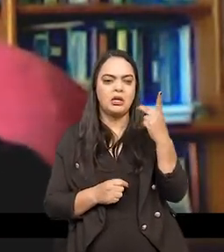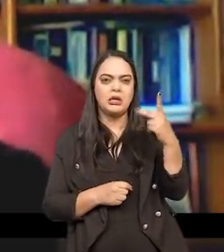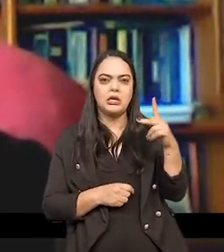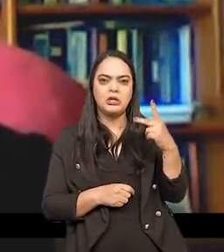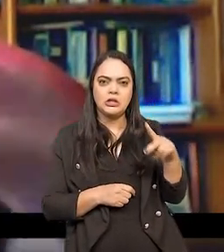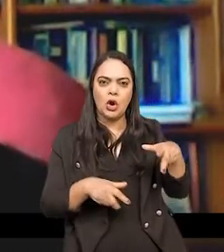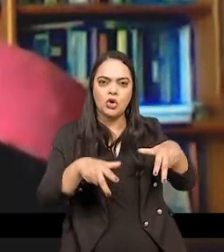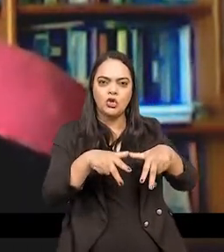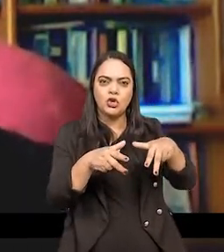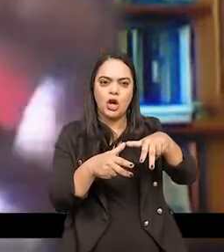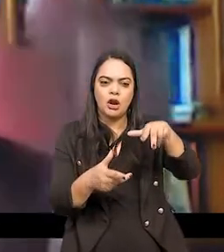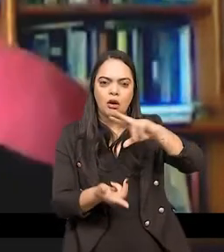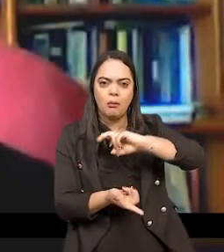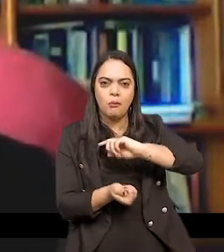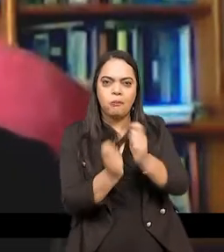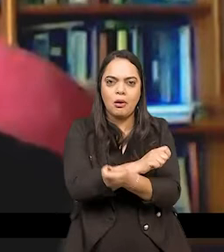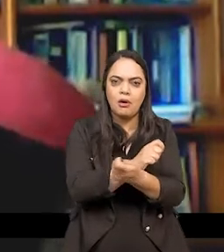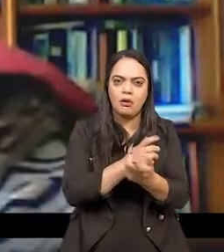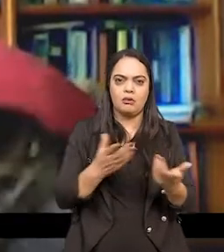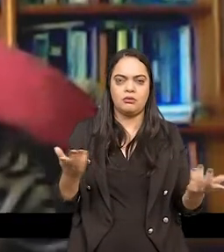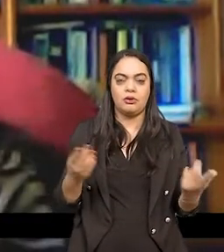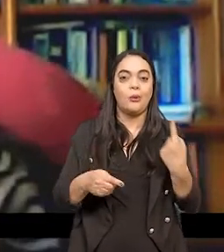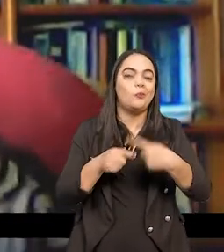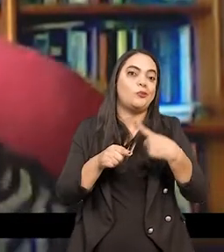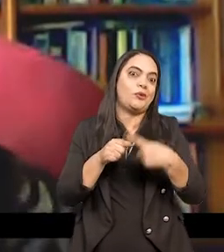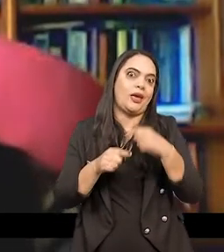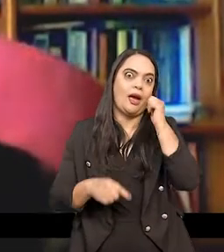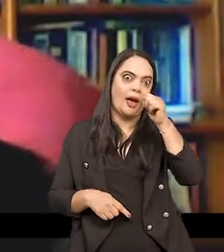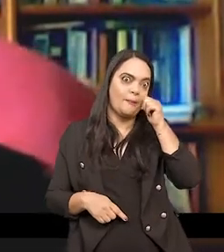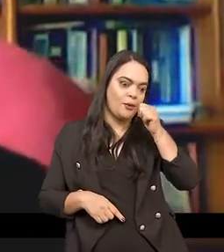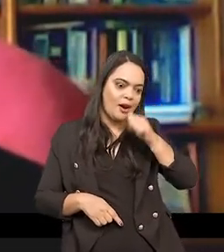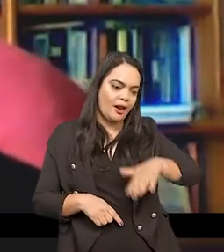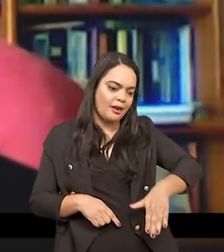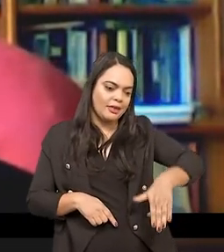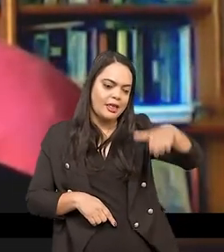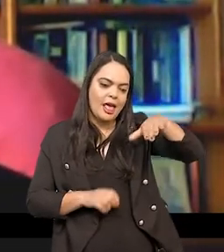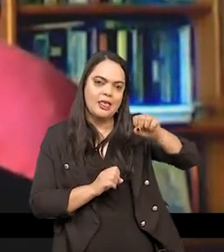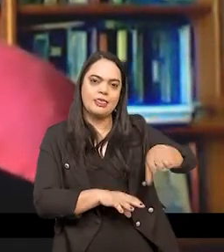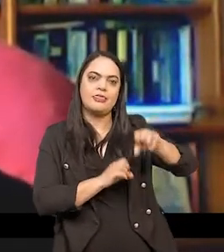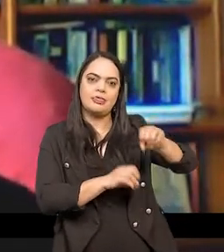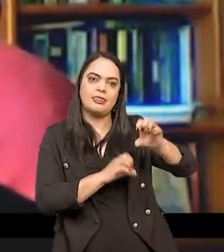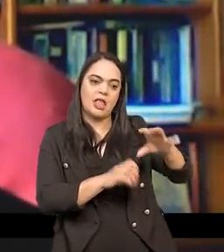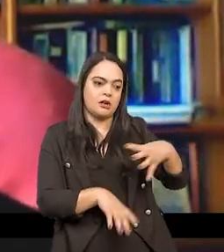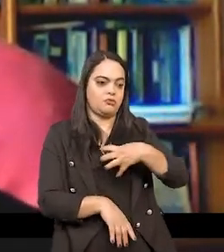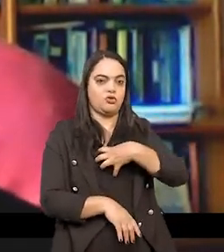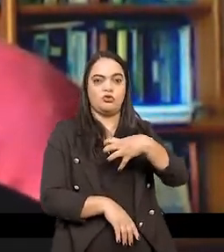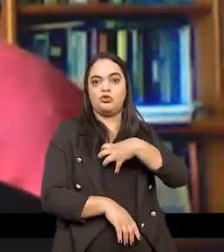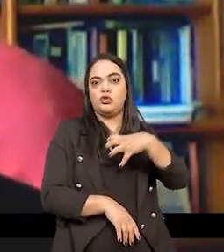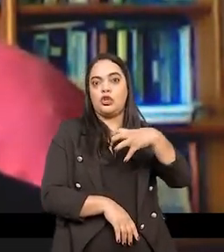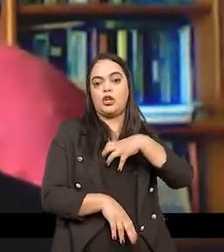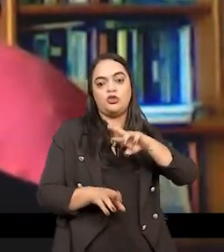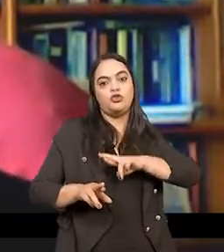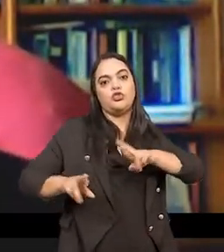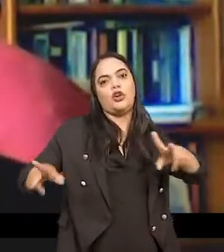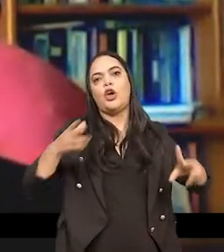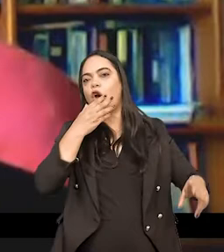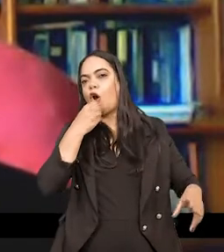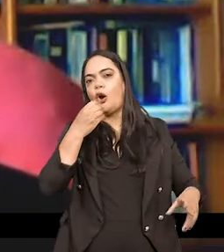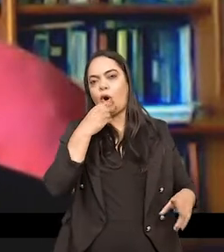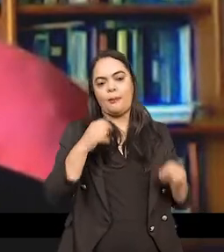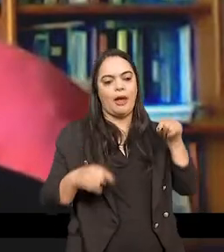Porque a mulher é montada, é construída, é criada e recriada em cima de uma natureza. O que é essa natureza? Ser